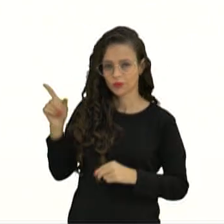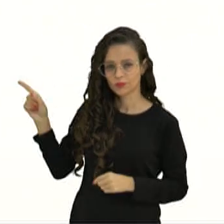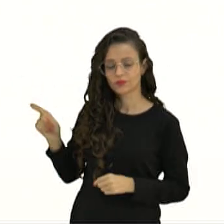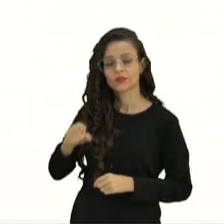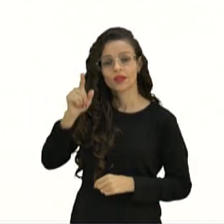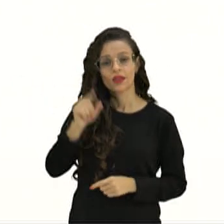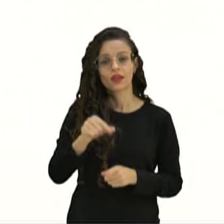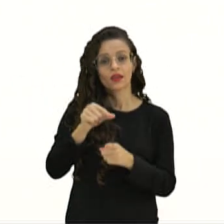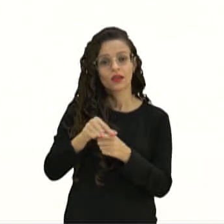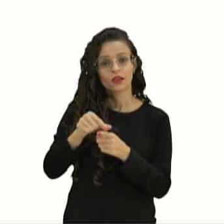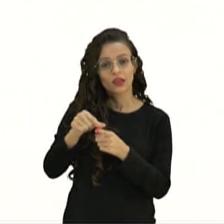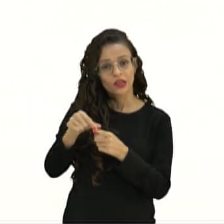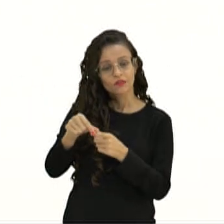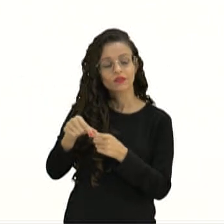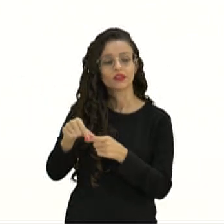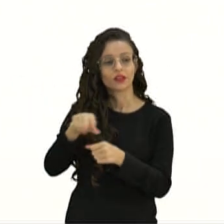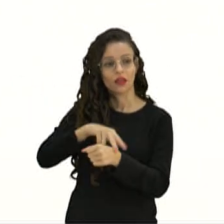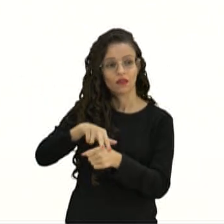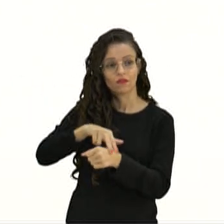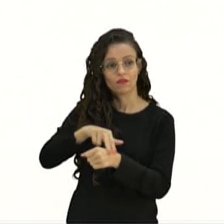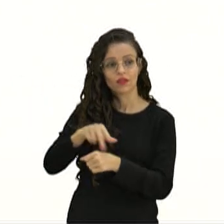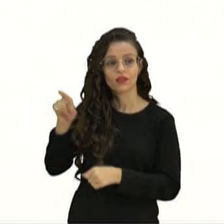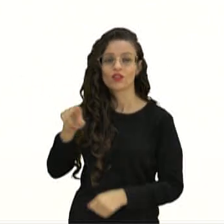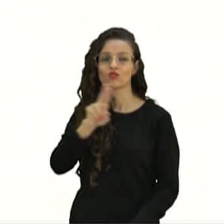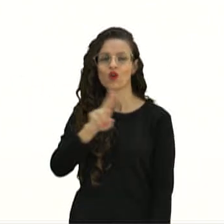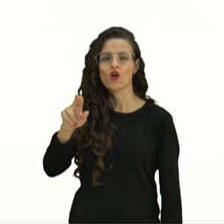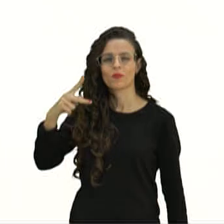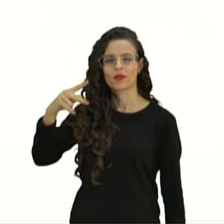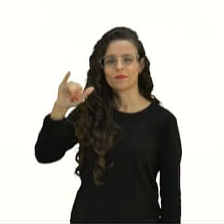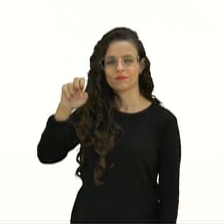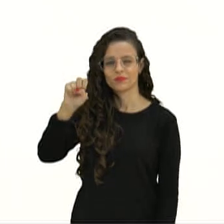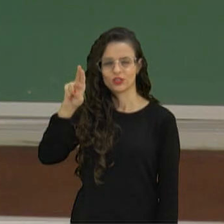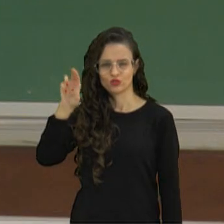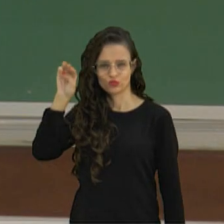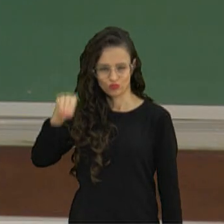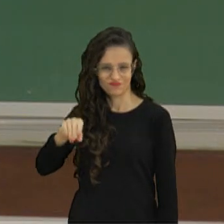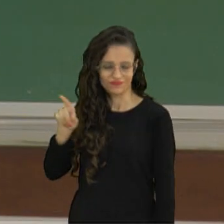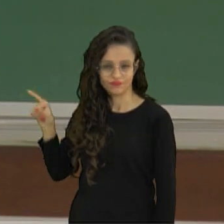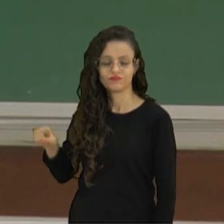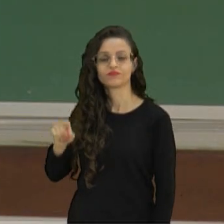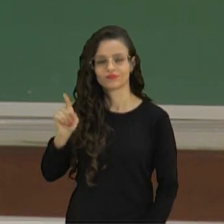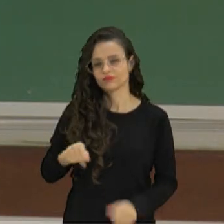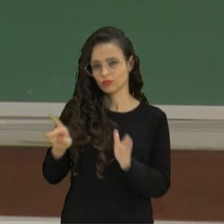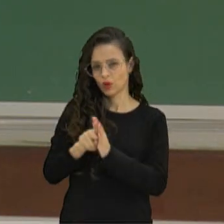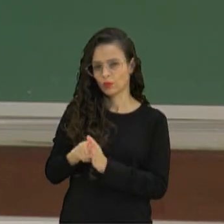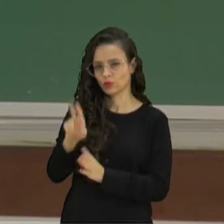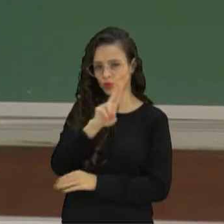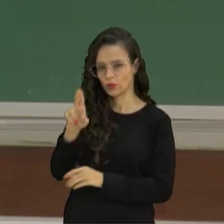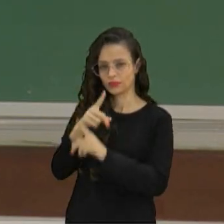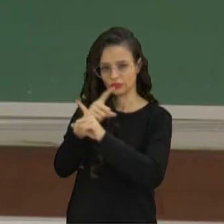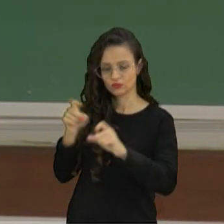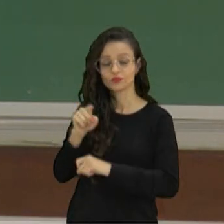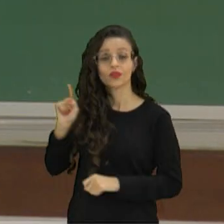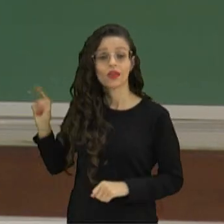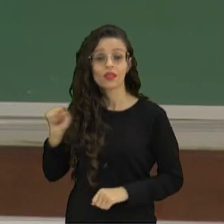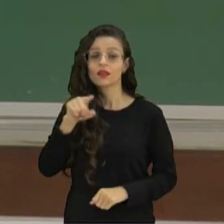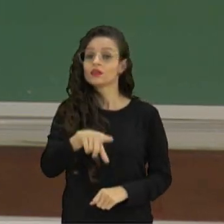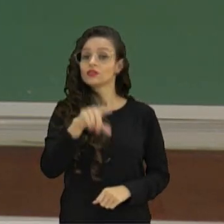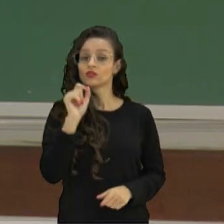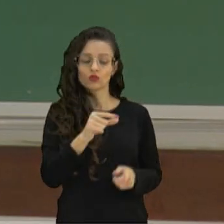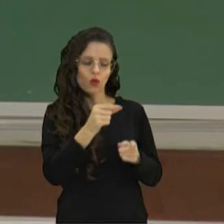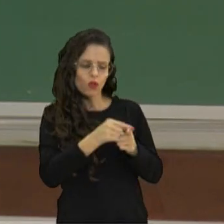A ervilha de cheiro, que cientificamente é chamado de Pisum sativum. Ele escolheu as ervilhas por